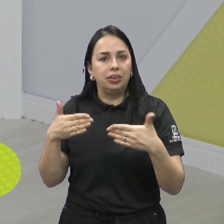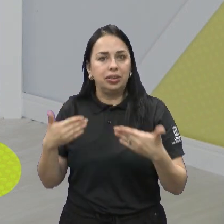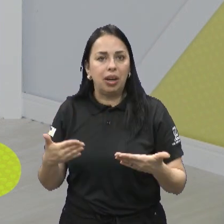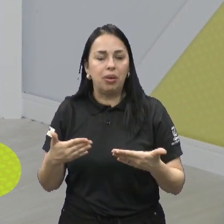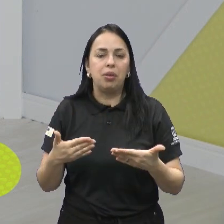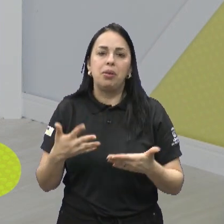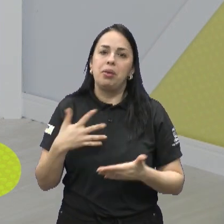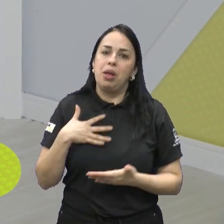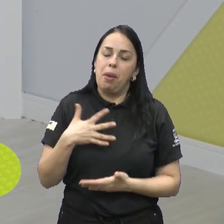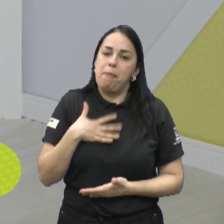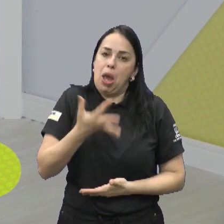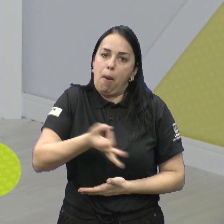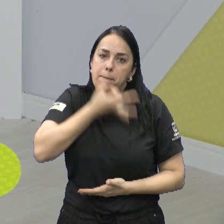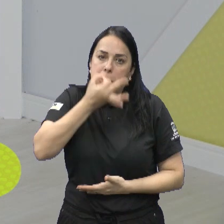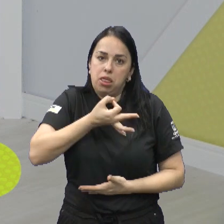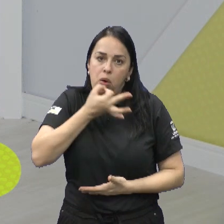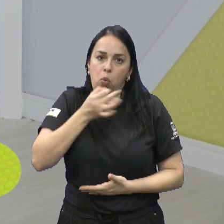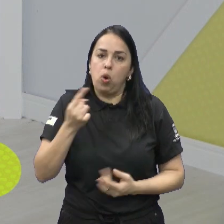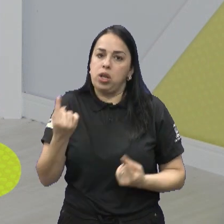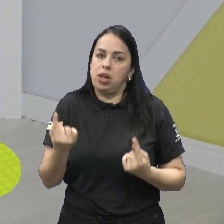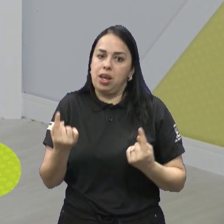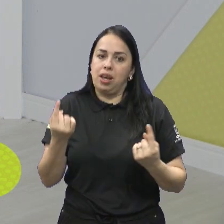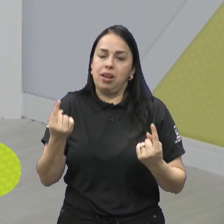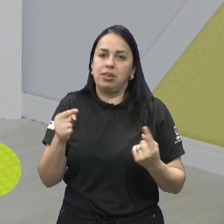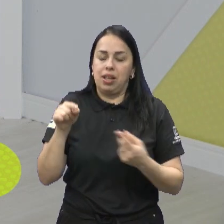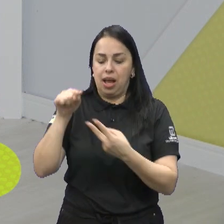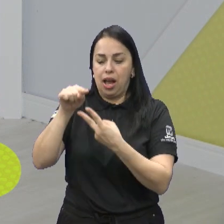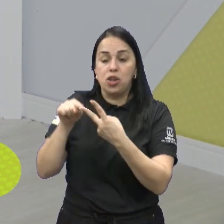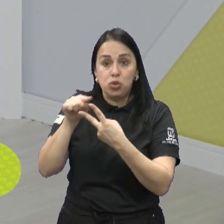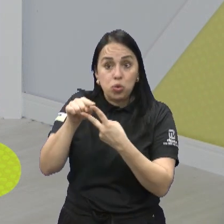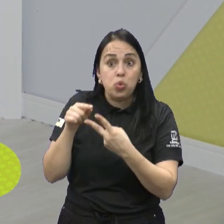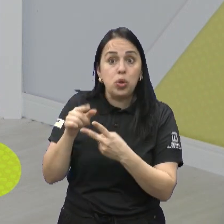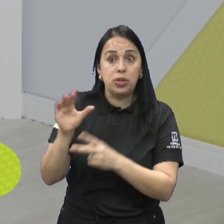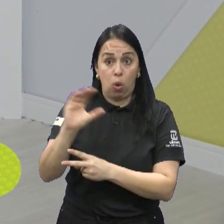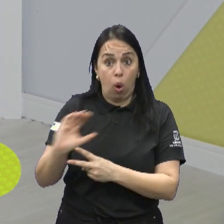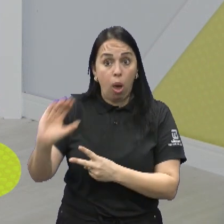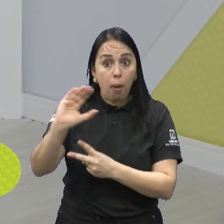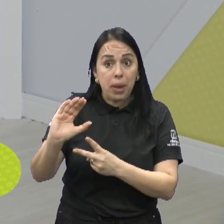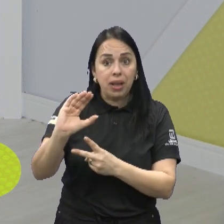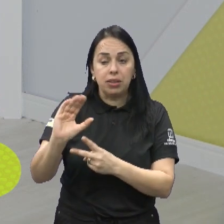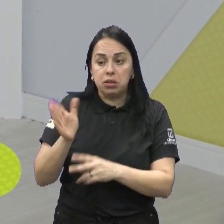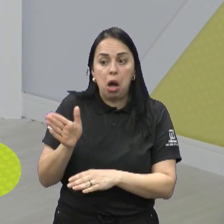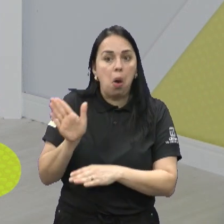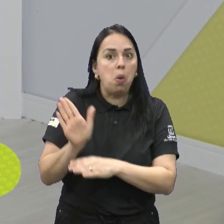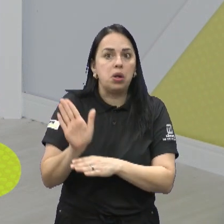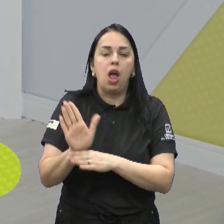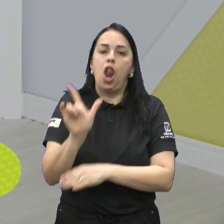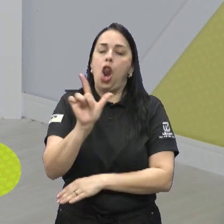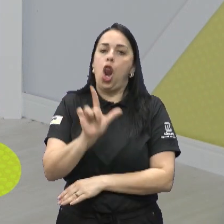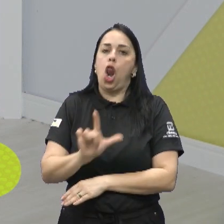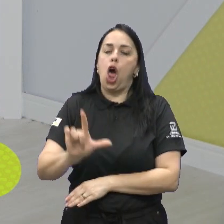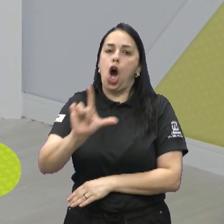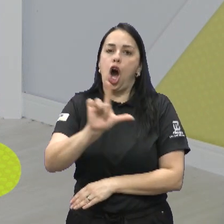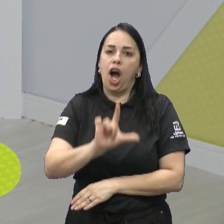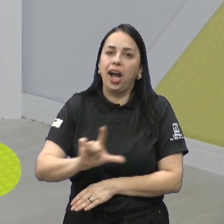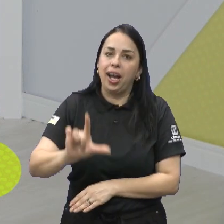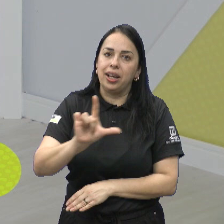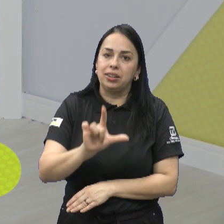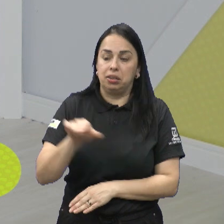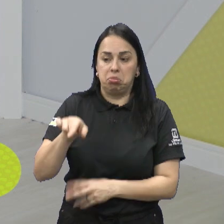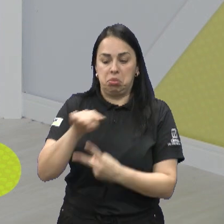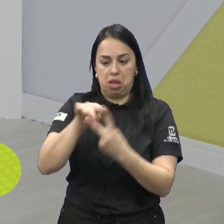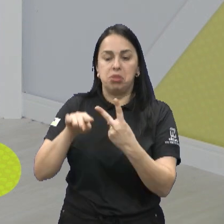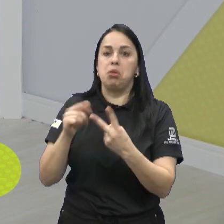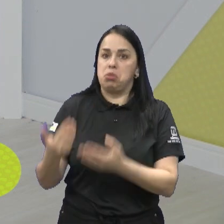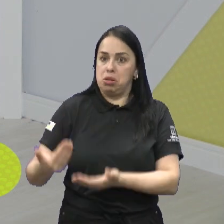termômetro do São José, Paulito, vai ser justamente as 2 colombianas do São José, que vem sendo um diferencial. É claro, sem querer jogar